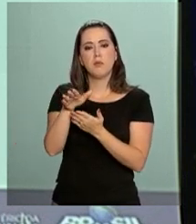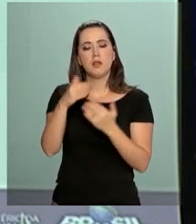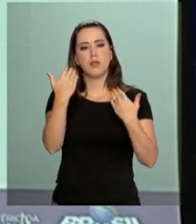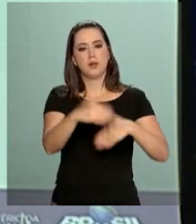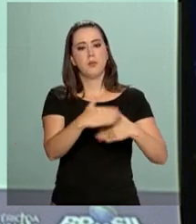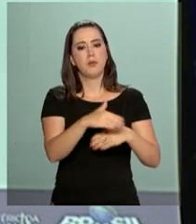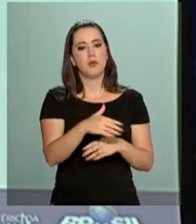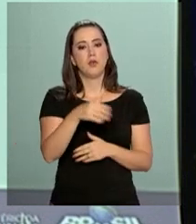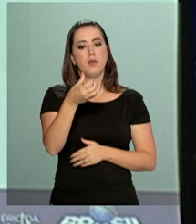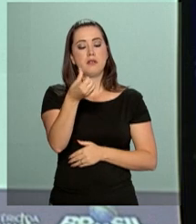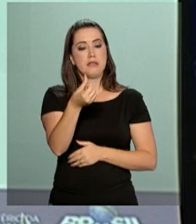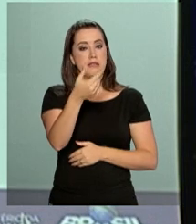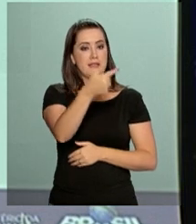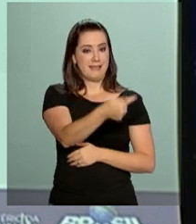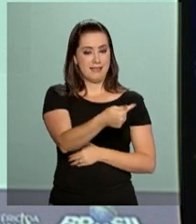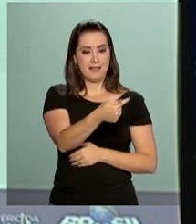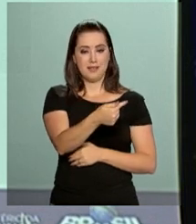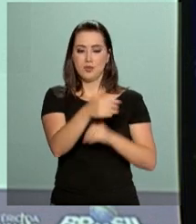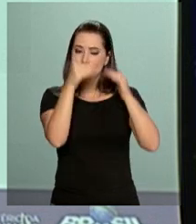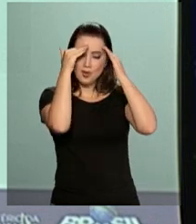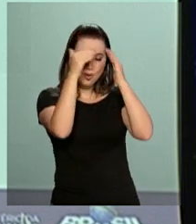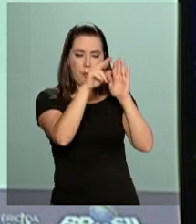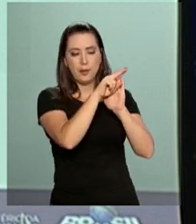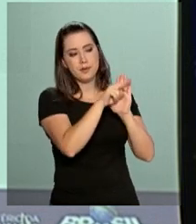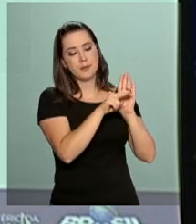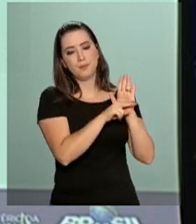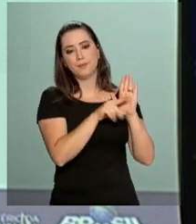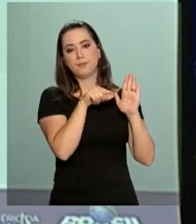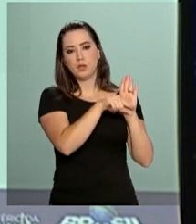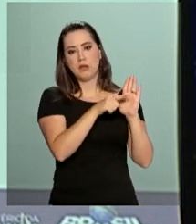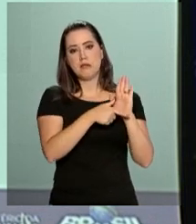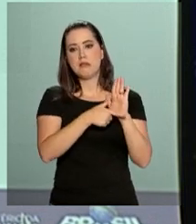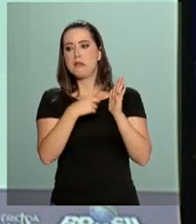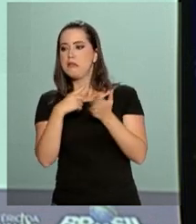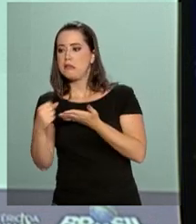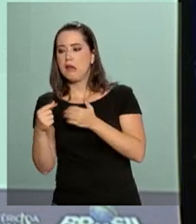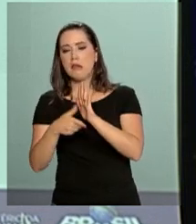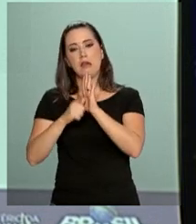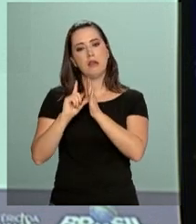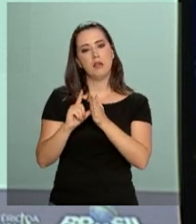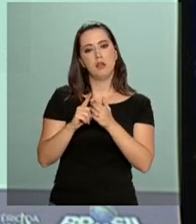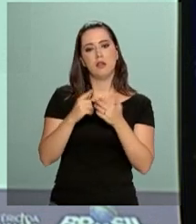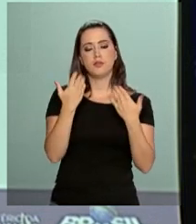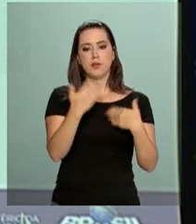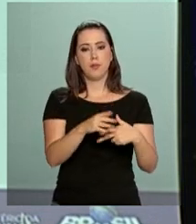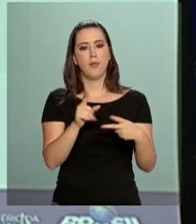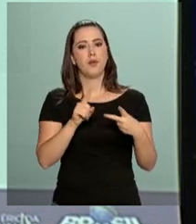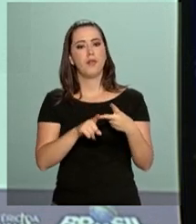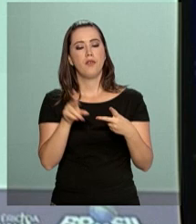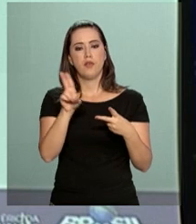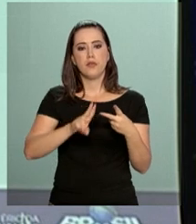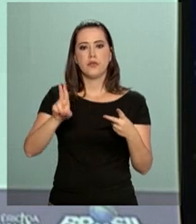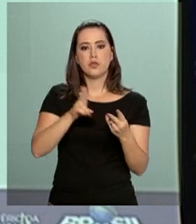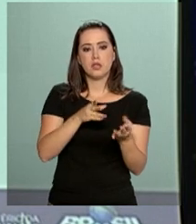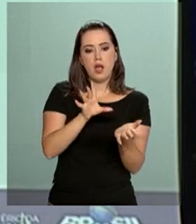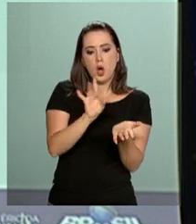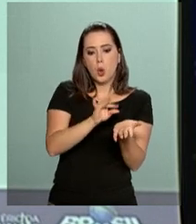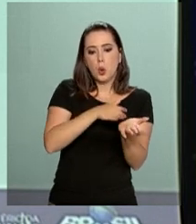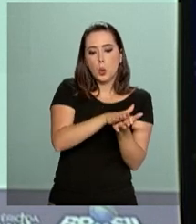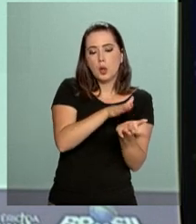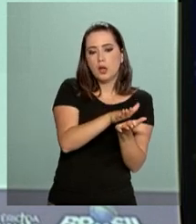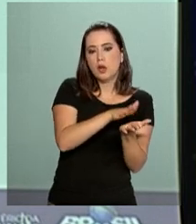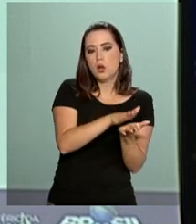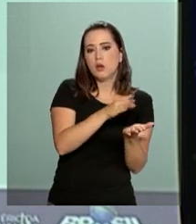descumprimento das regras gerais do edital antes de sair antes do horário permitido utilizar impressos não atender